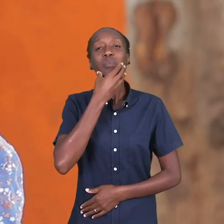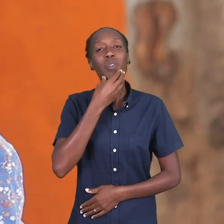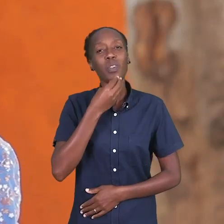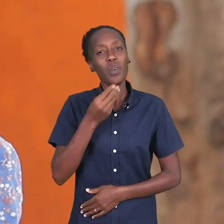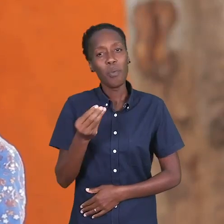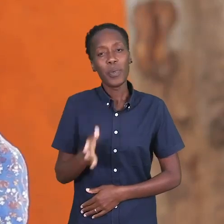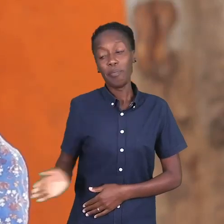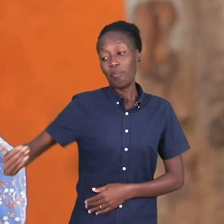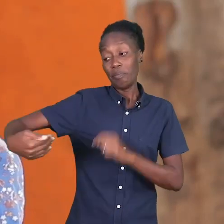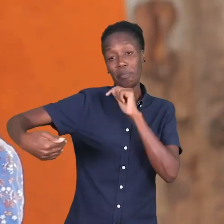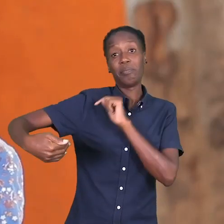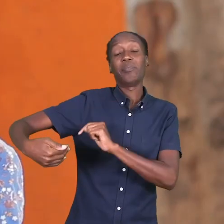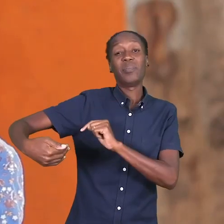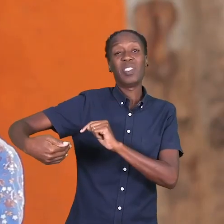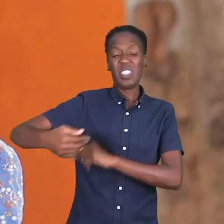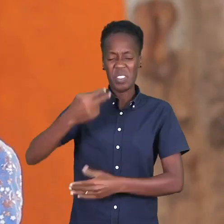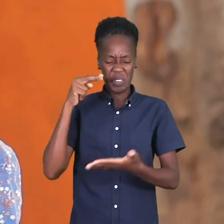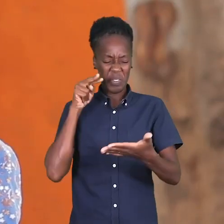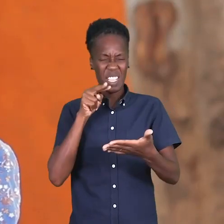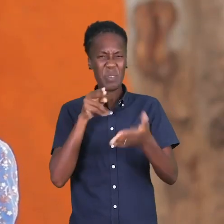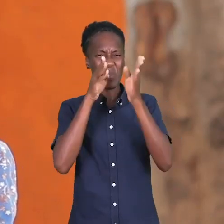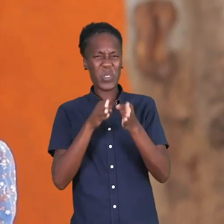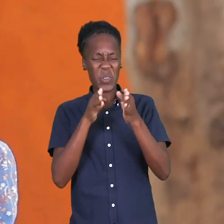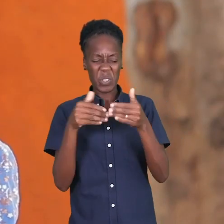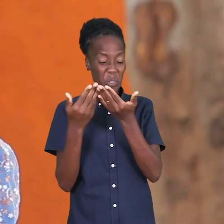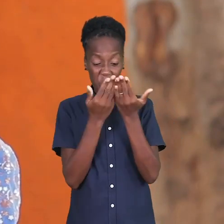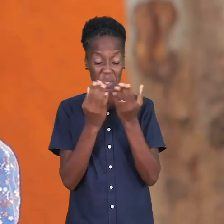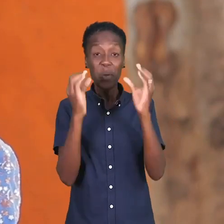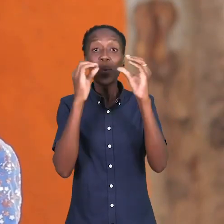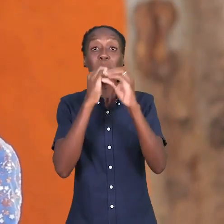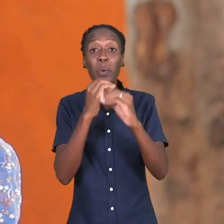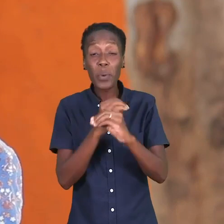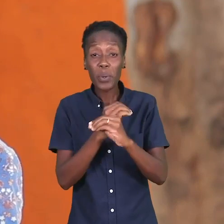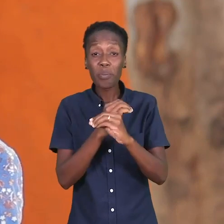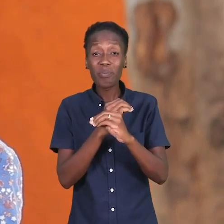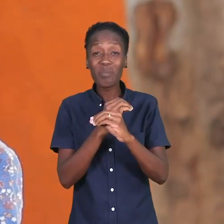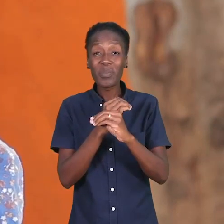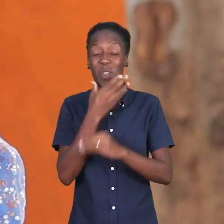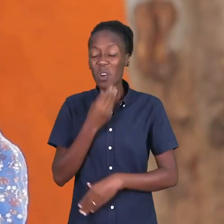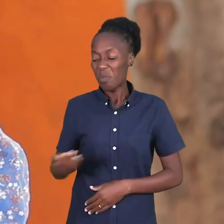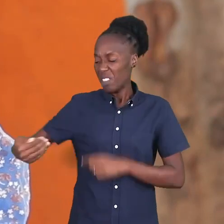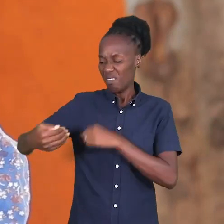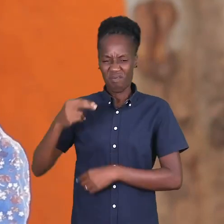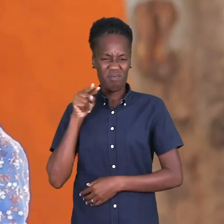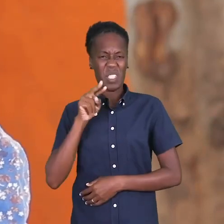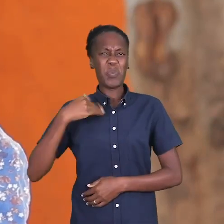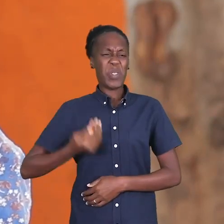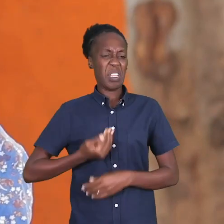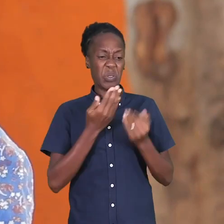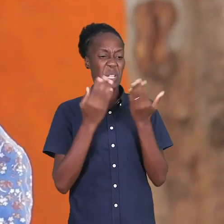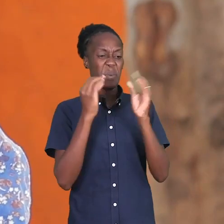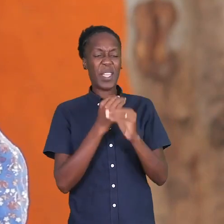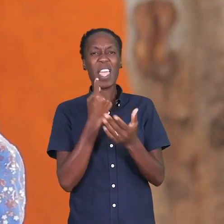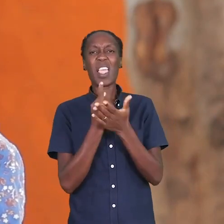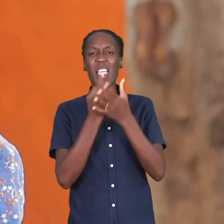ver, às vezes os maridos, quando você não estudou, não é uma pessoa a estudar, às vezes não te... Como é que posso